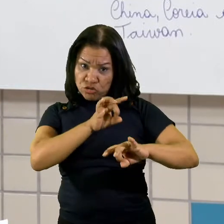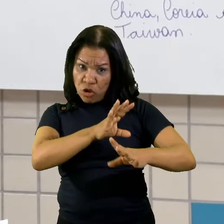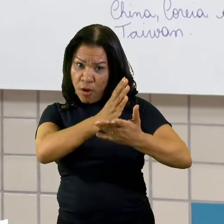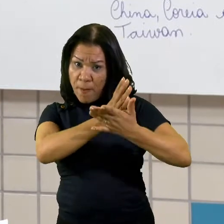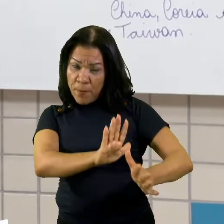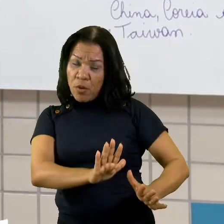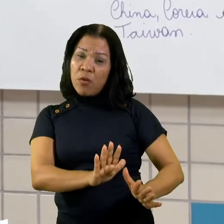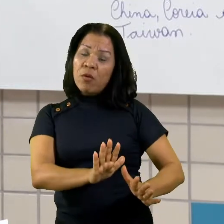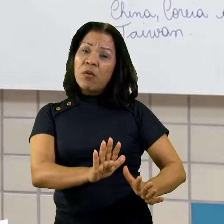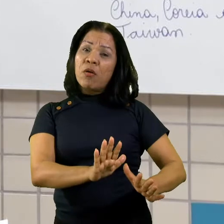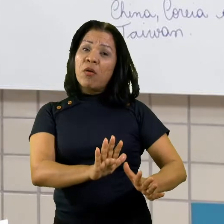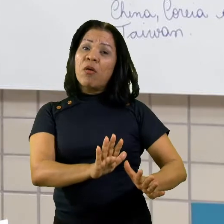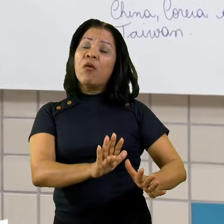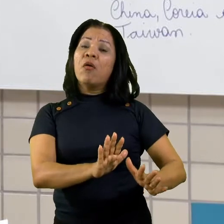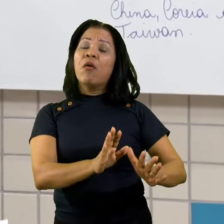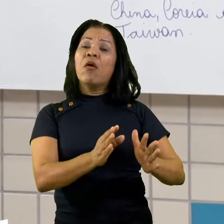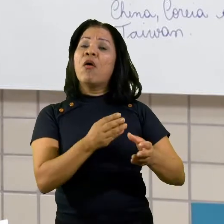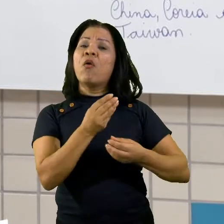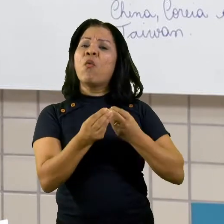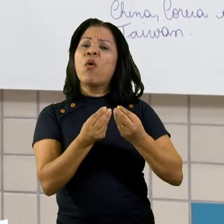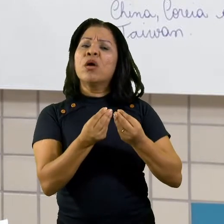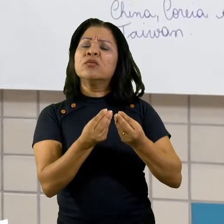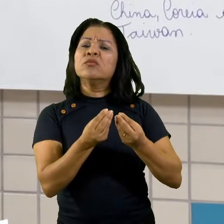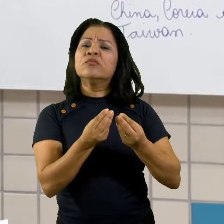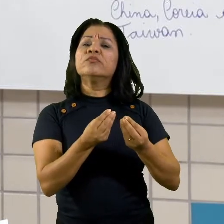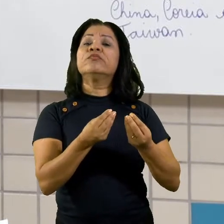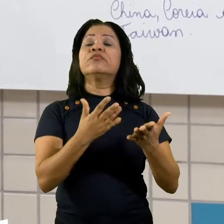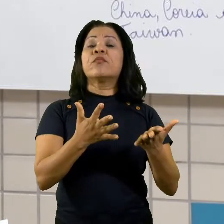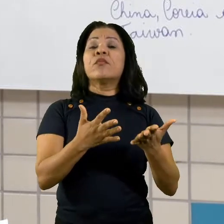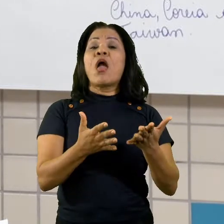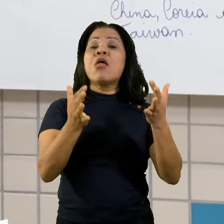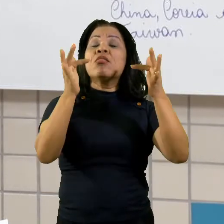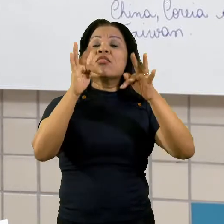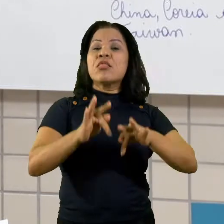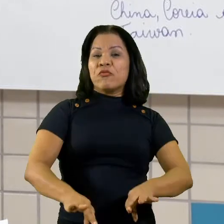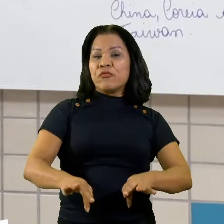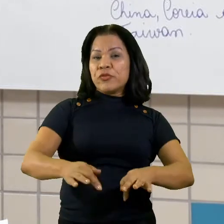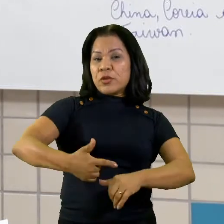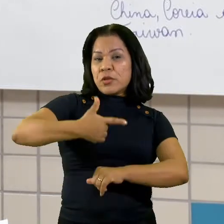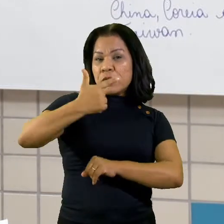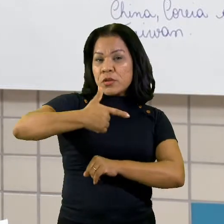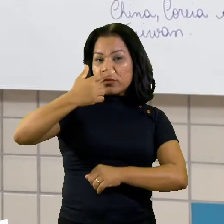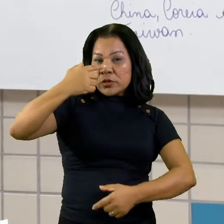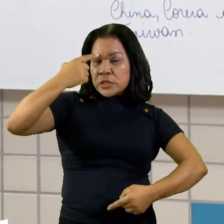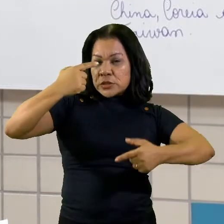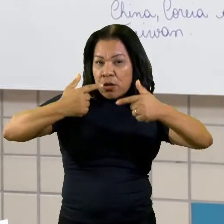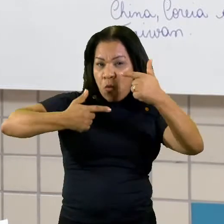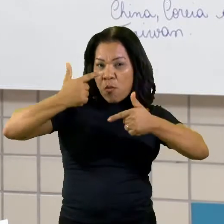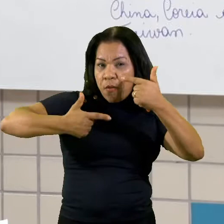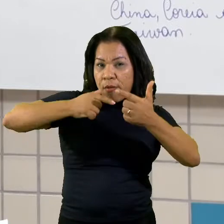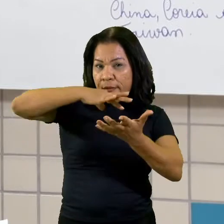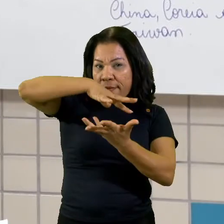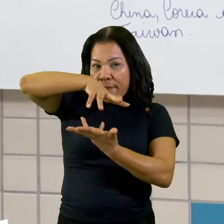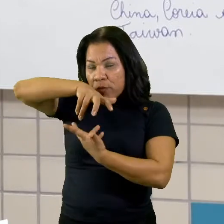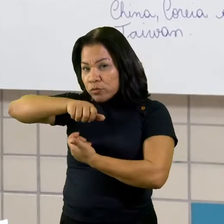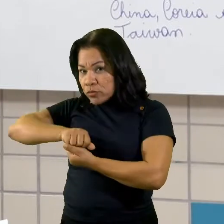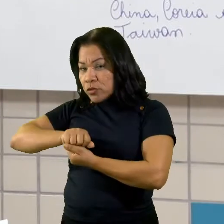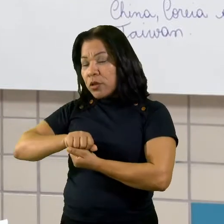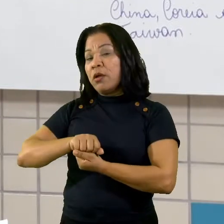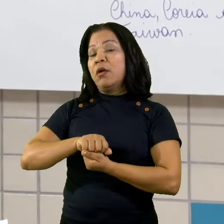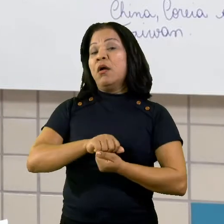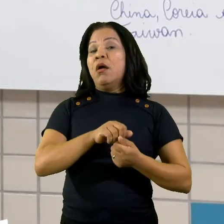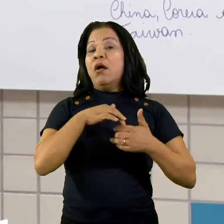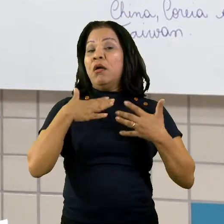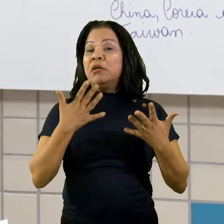ela começou a finalizar a partir do fim da Segunda Guerra Mundial. Então é bem recente esse processo de colonização